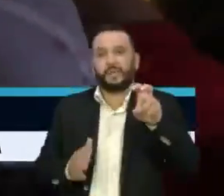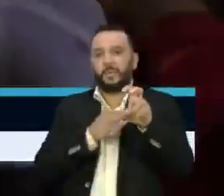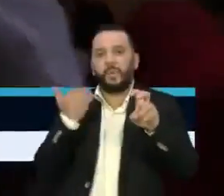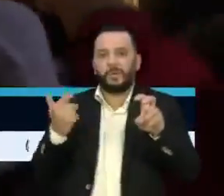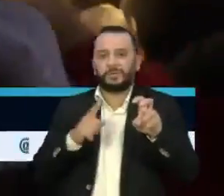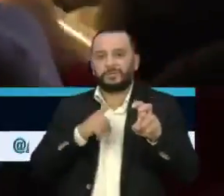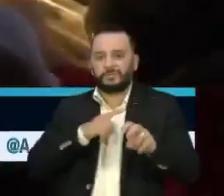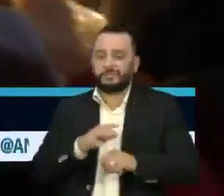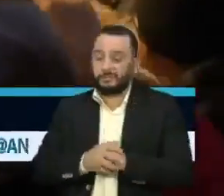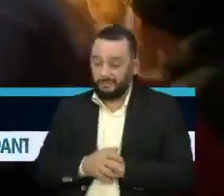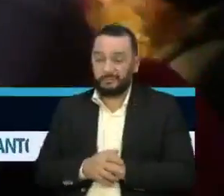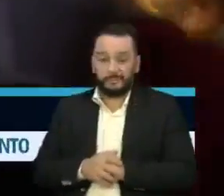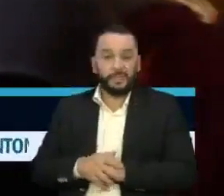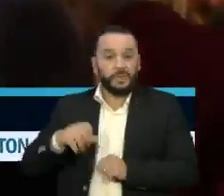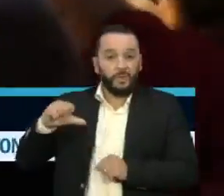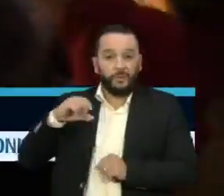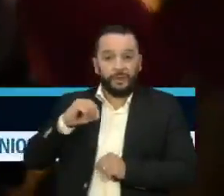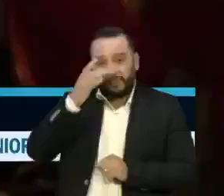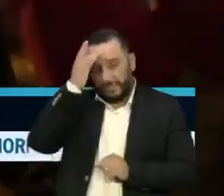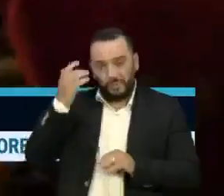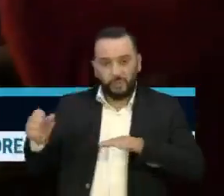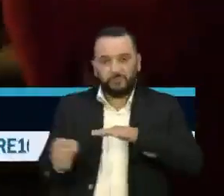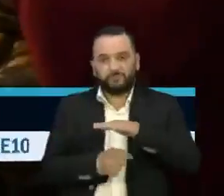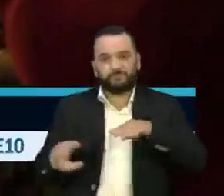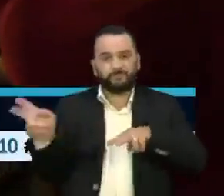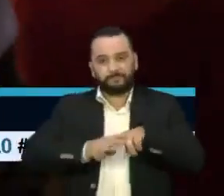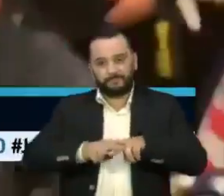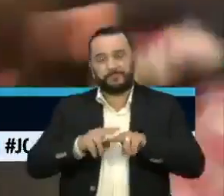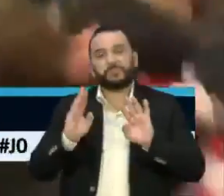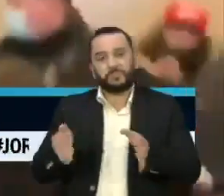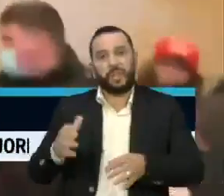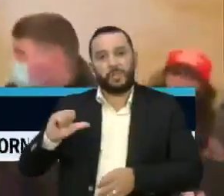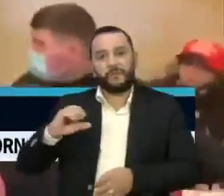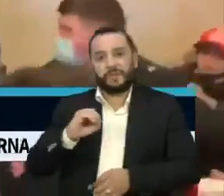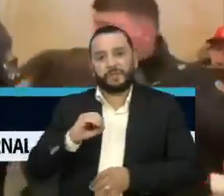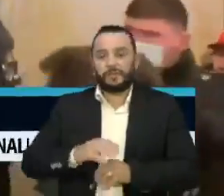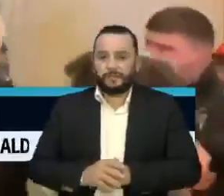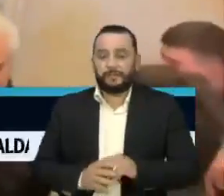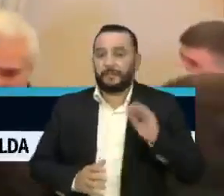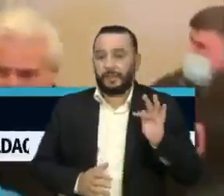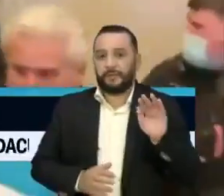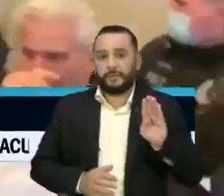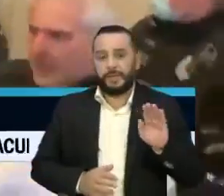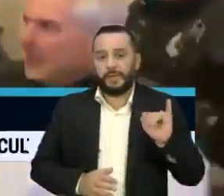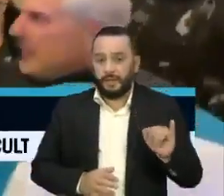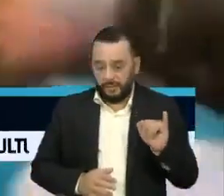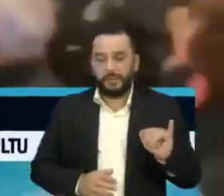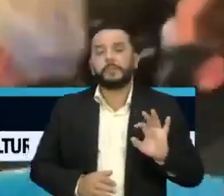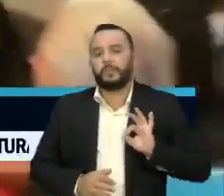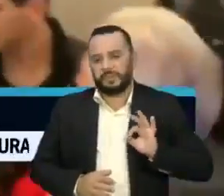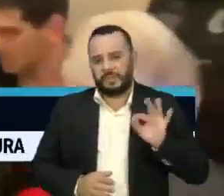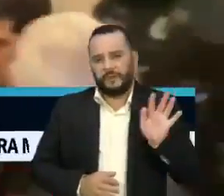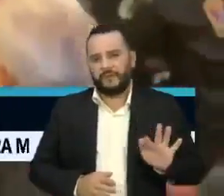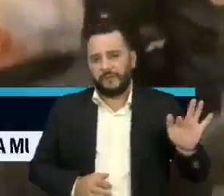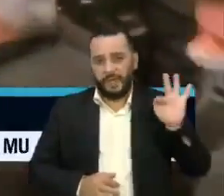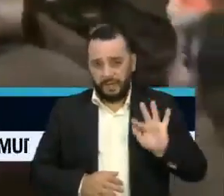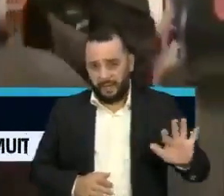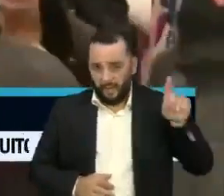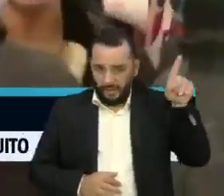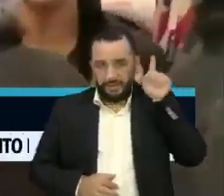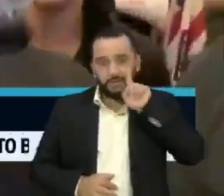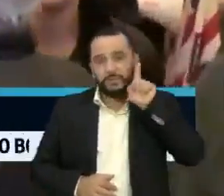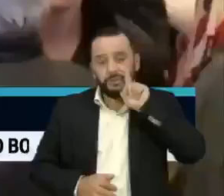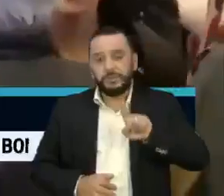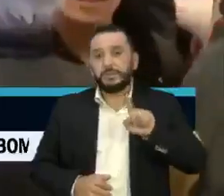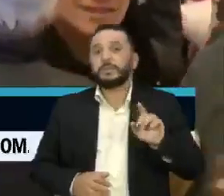cinco mortes mais de 90 pessoas já foram presas pela invasão o FBI a Polícia Federal Americana pediu